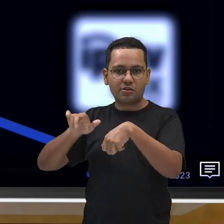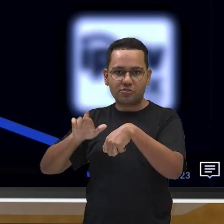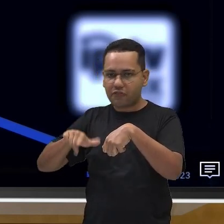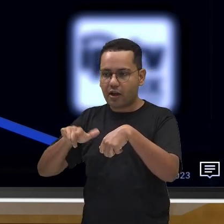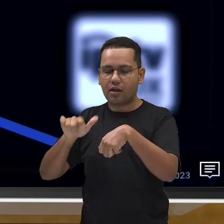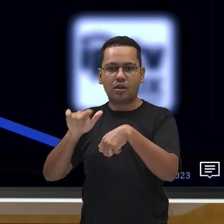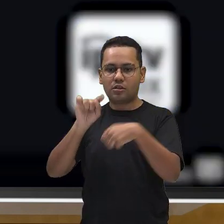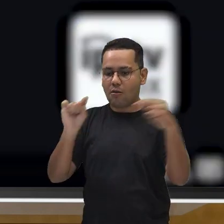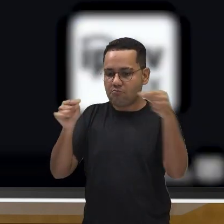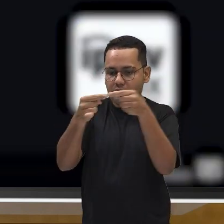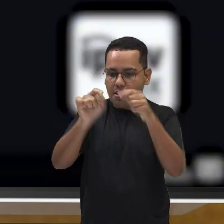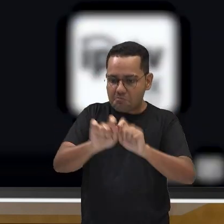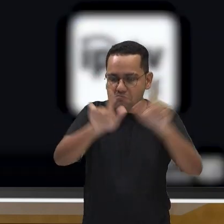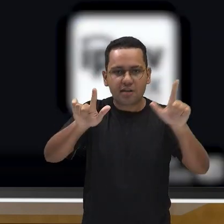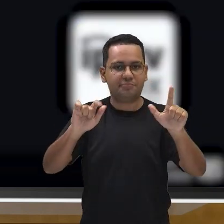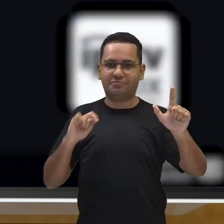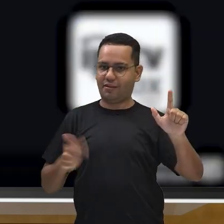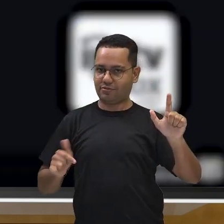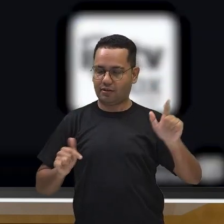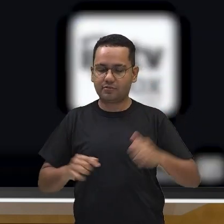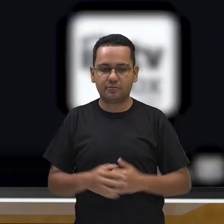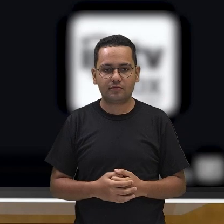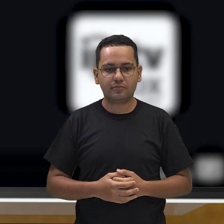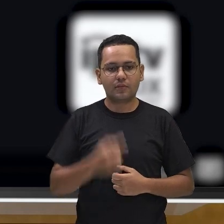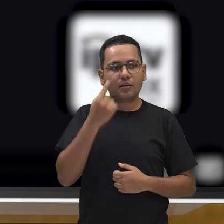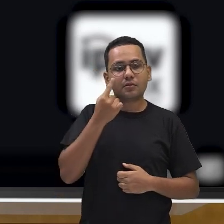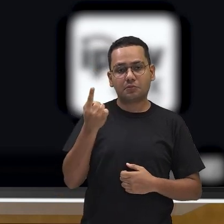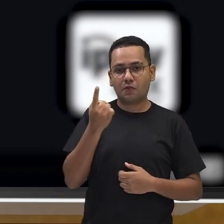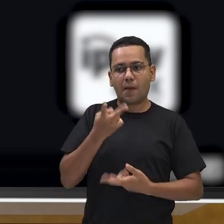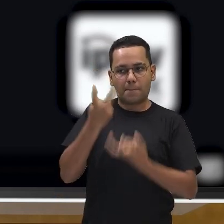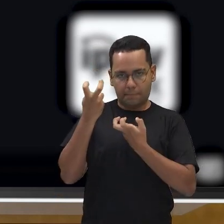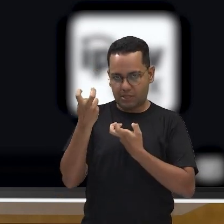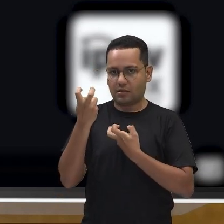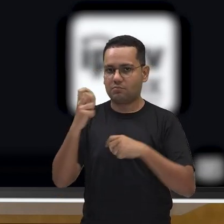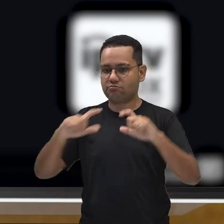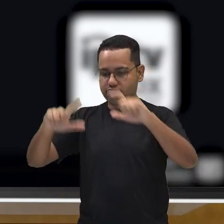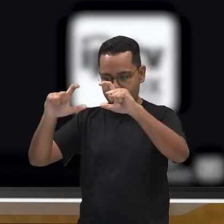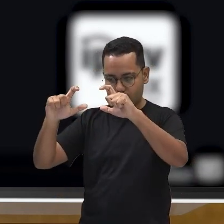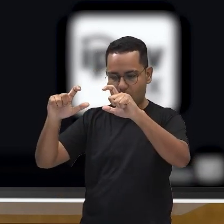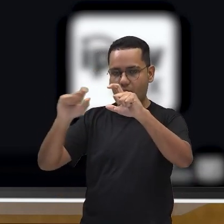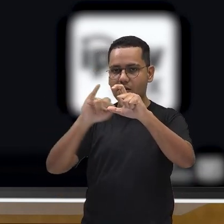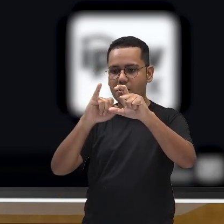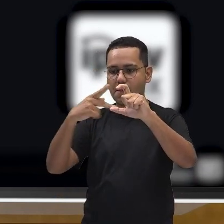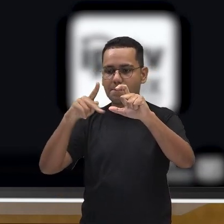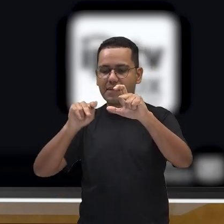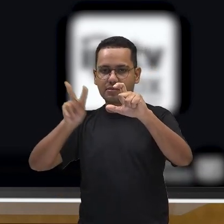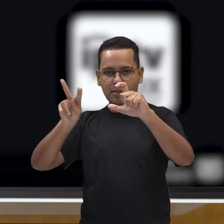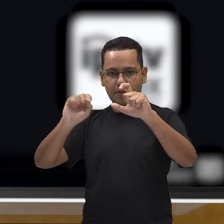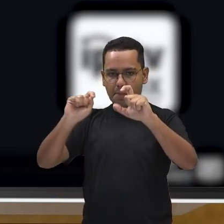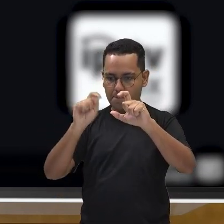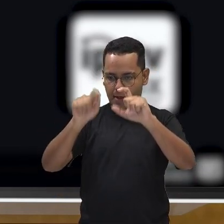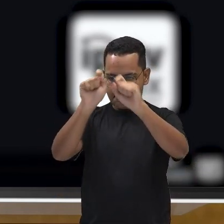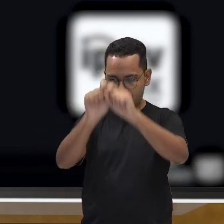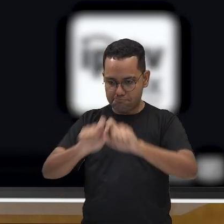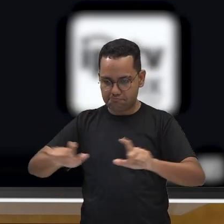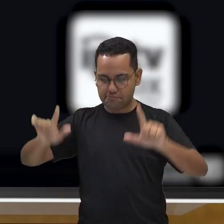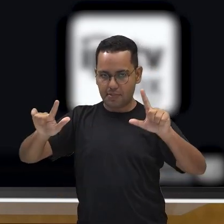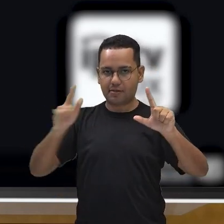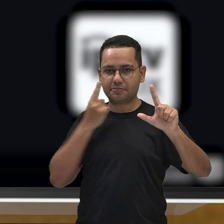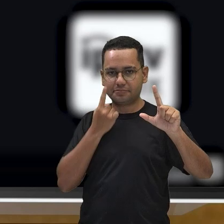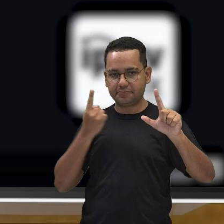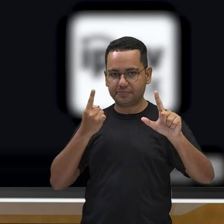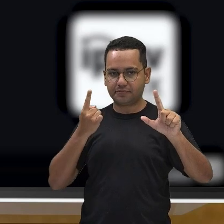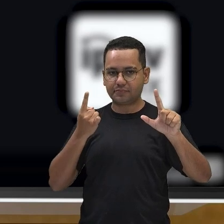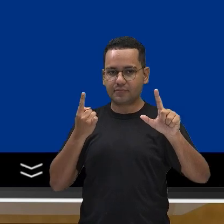irá abrir. Localize o ícone do aplicativo do IPTV em seu computador. Ao clicar nele, abrirá a tela inicial